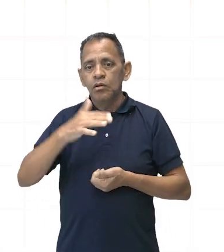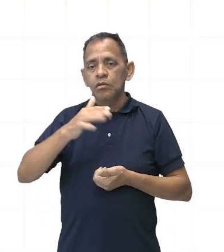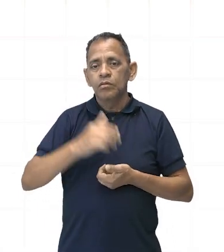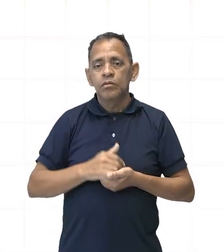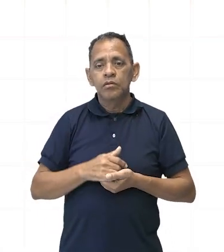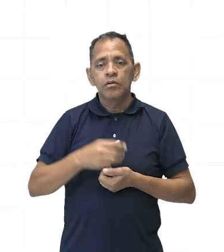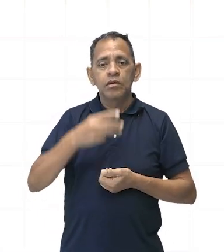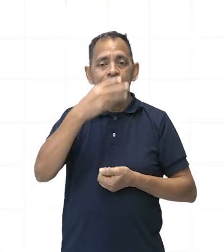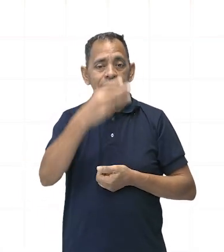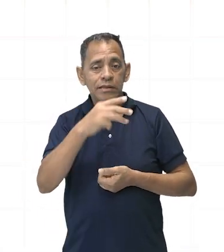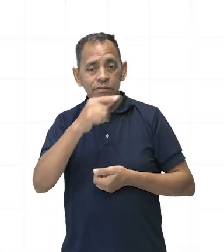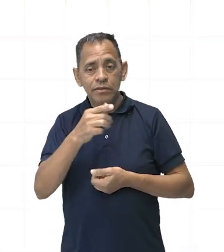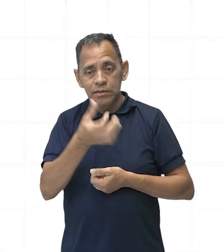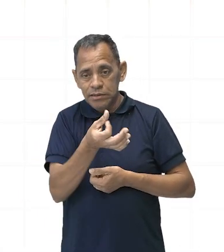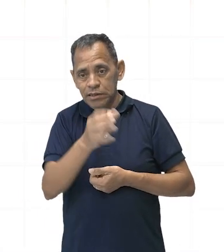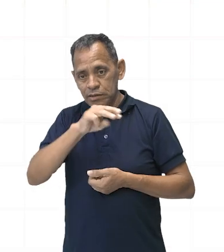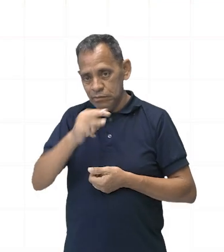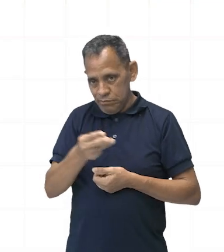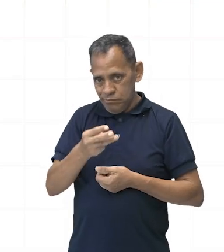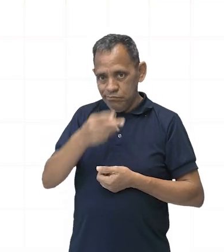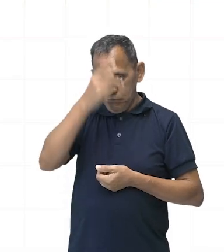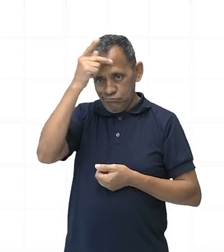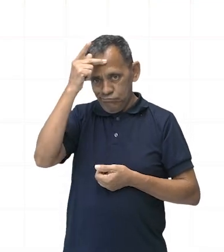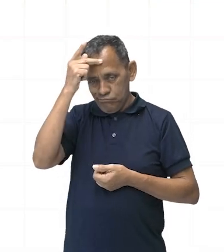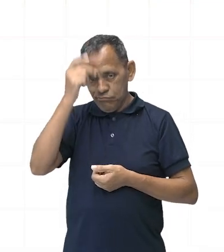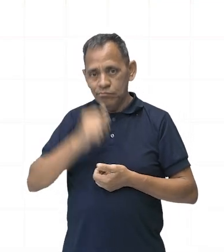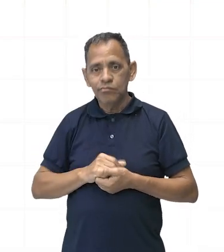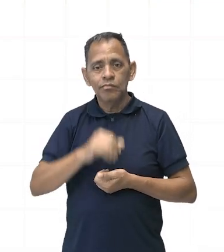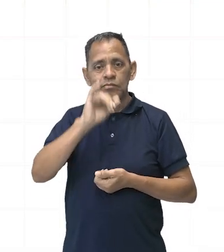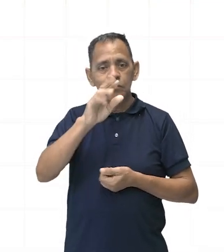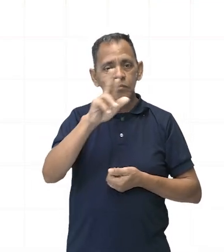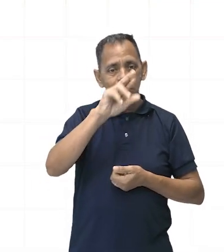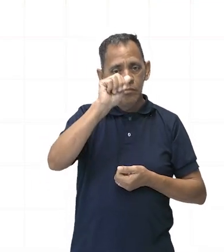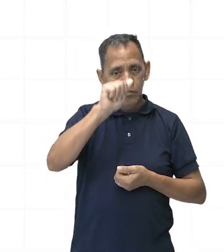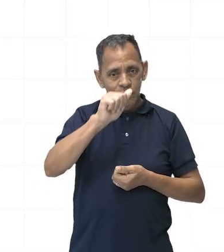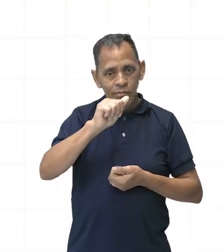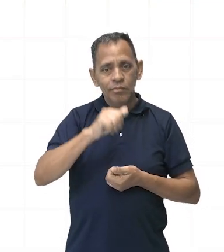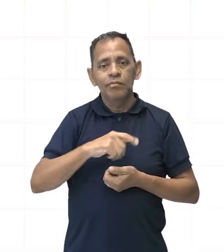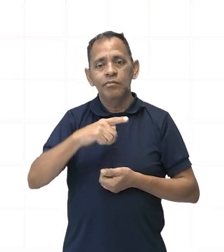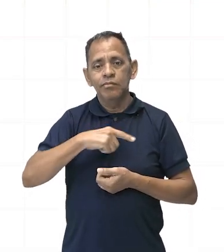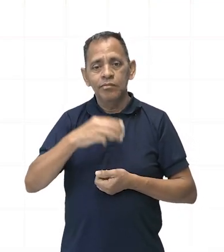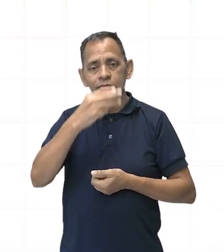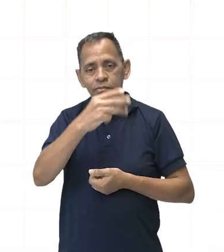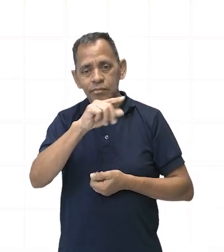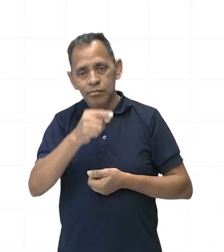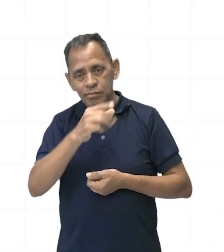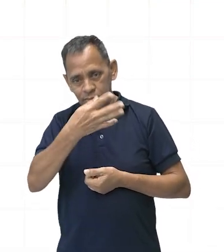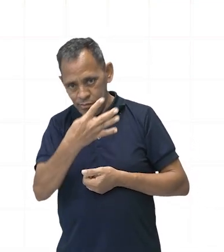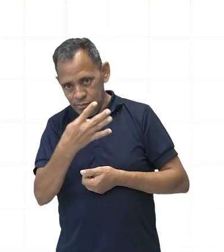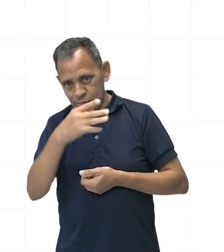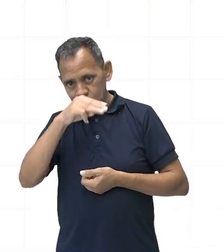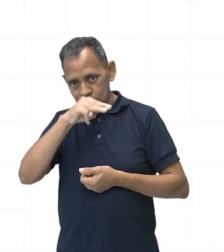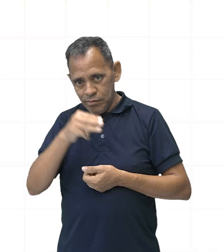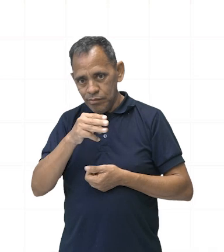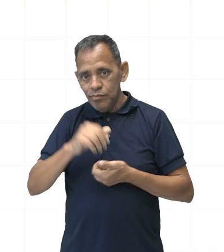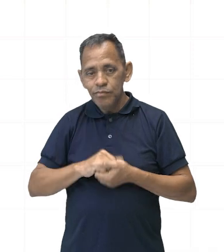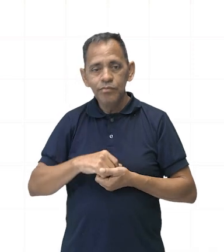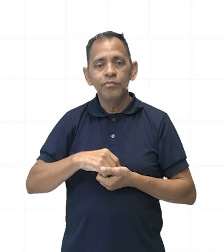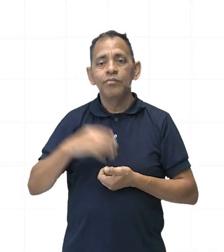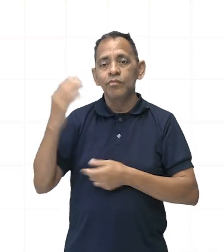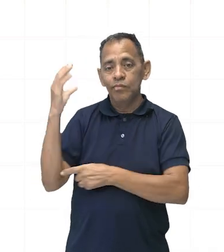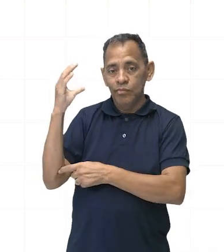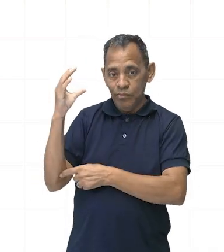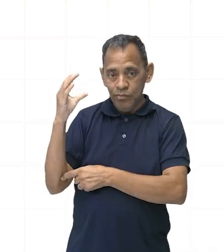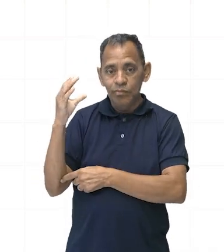aproximadamente 3,6 milhões de pessoas. O Irã, né, que teve aí 3,4 milhões, a Colômbia